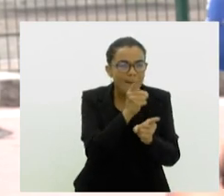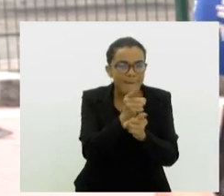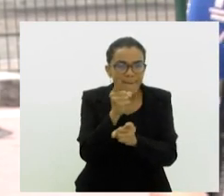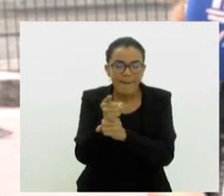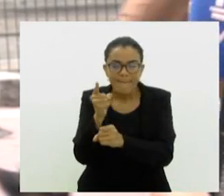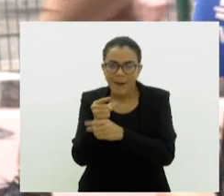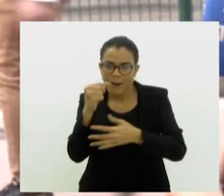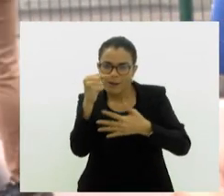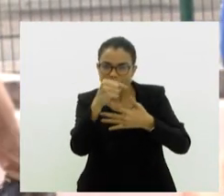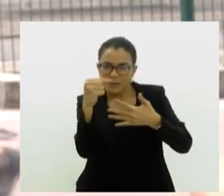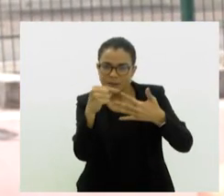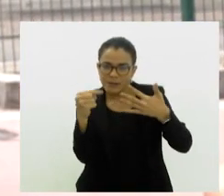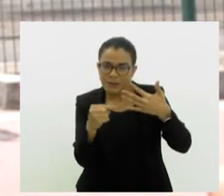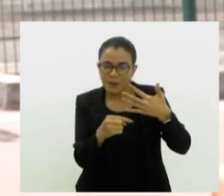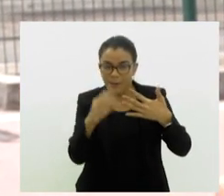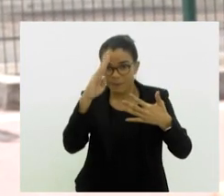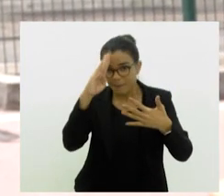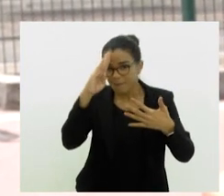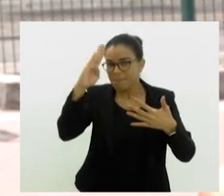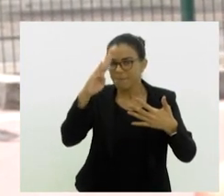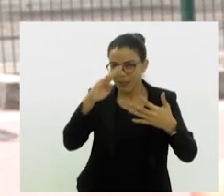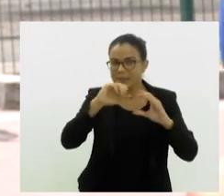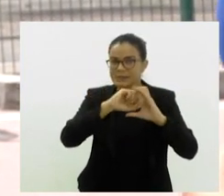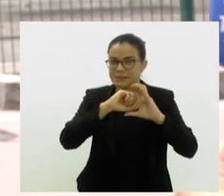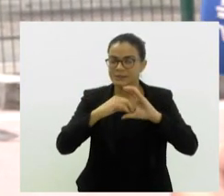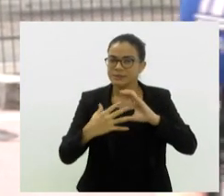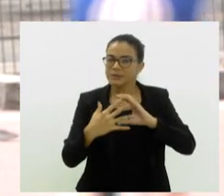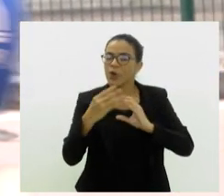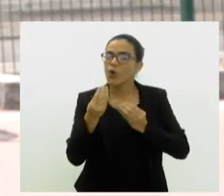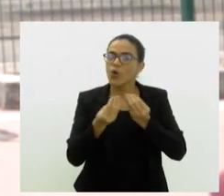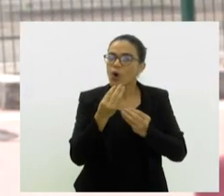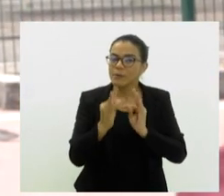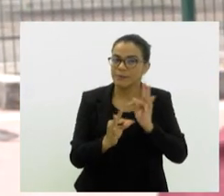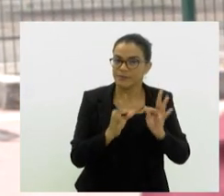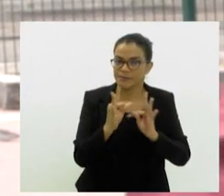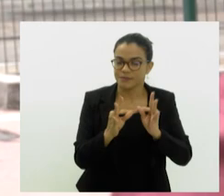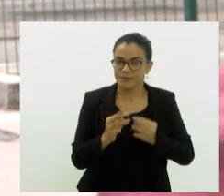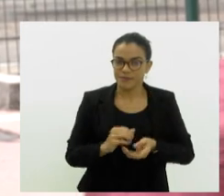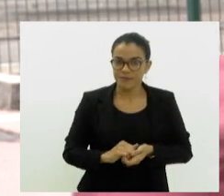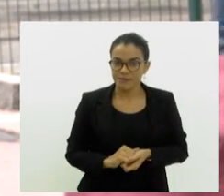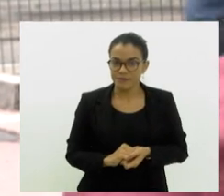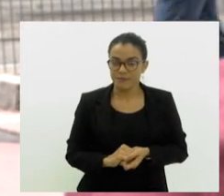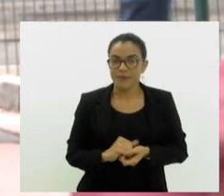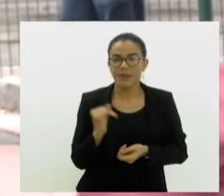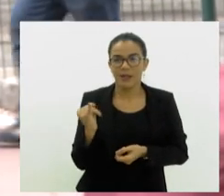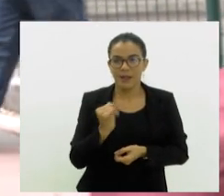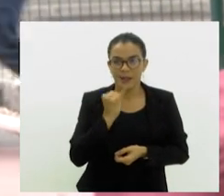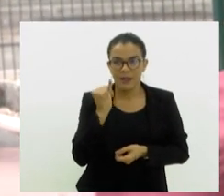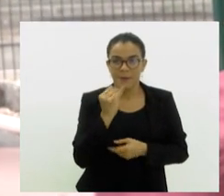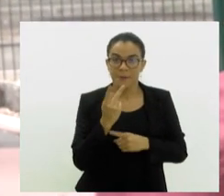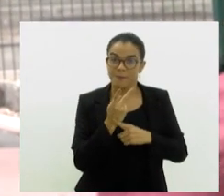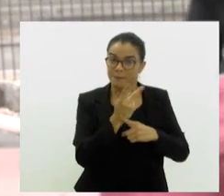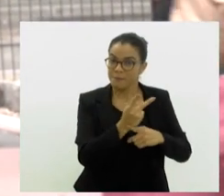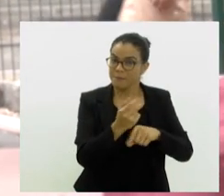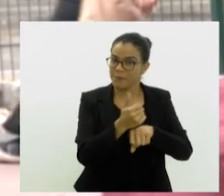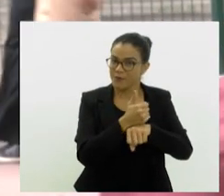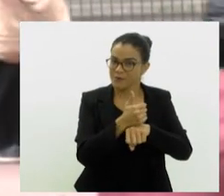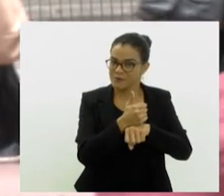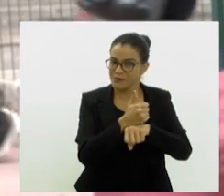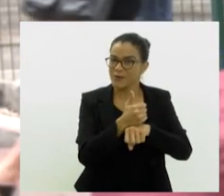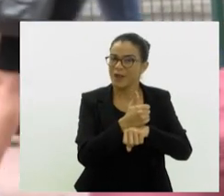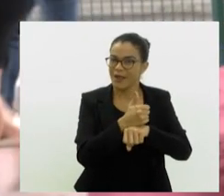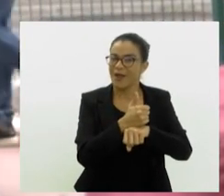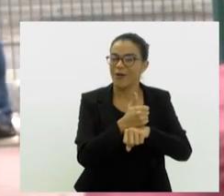dessa síndrome, esses principais sintomas, vamos dizer, como tratar? Olha, é muito importante procurar um profissional da área de saúde